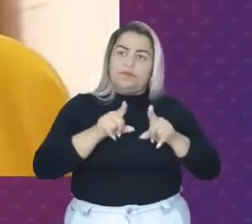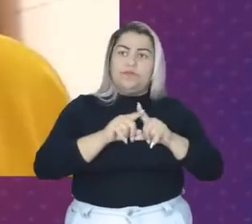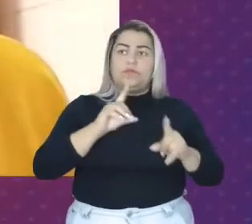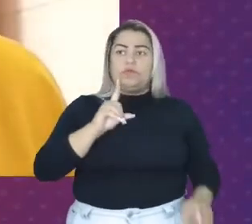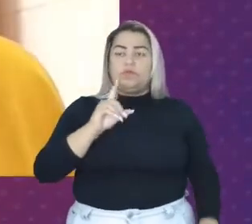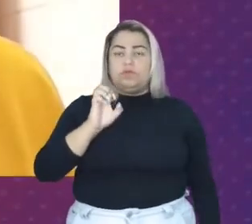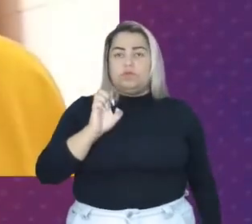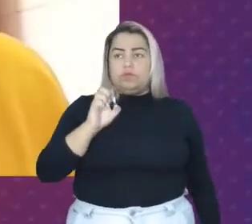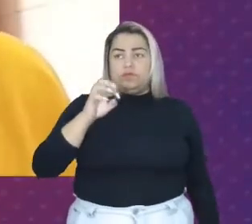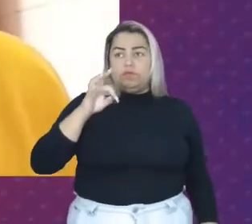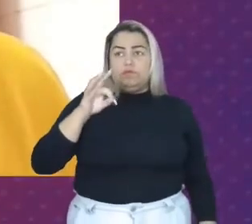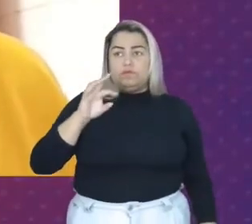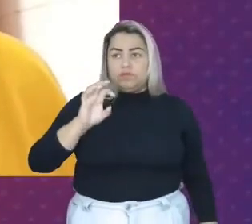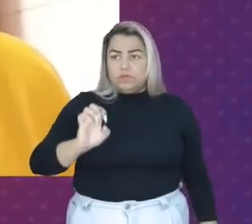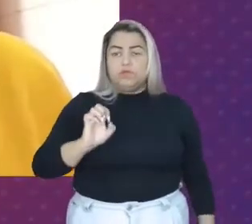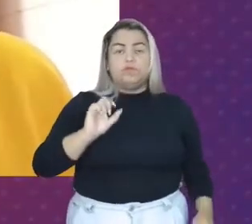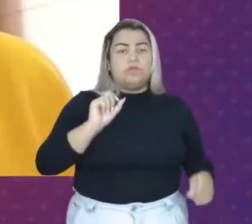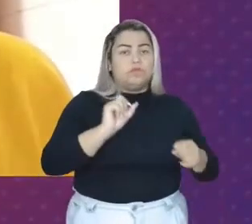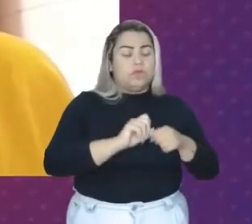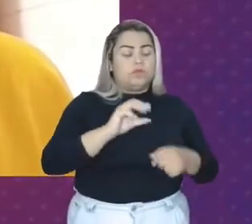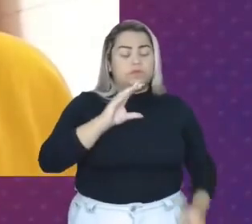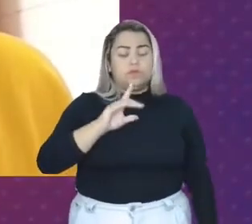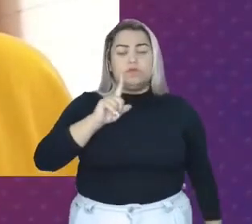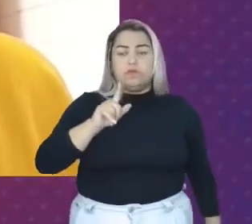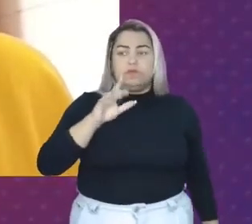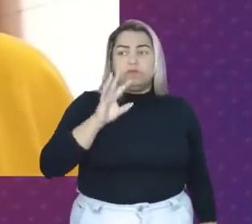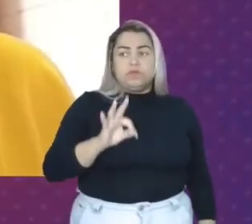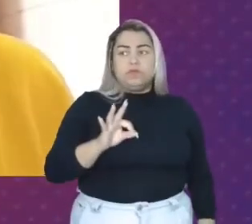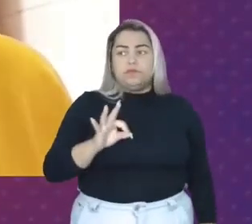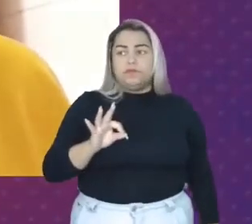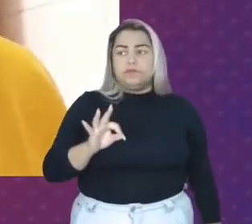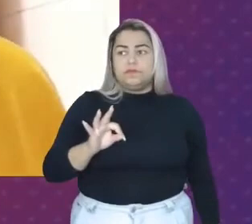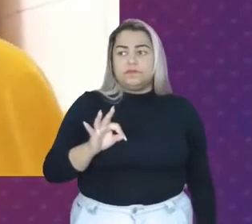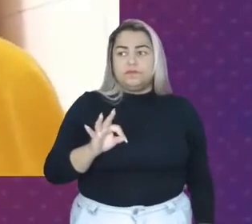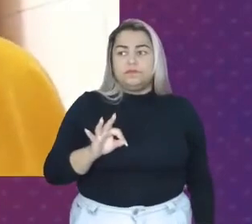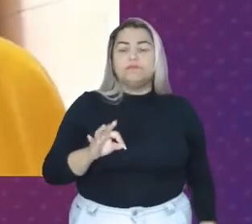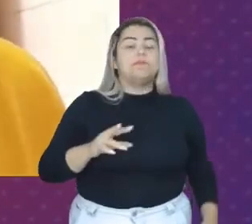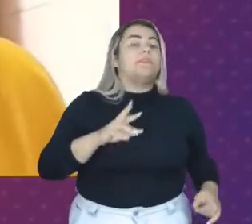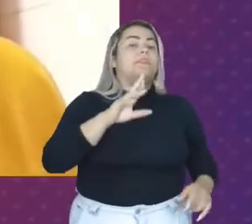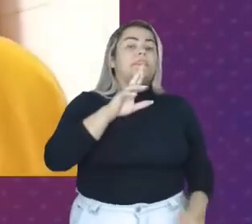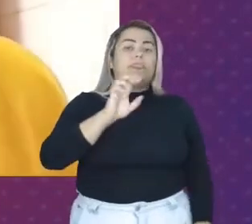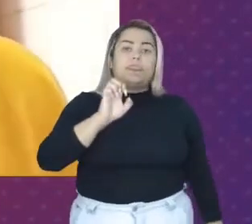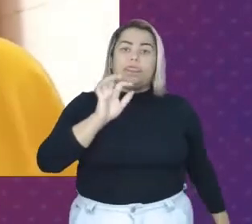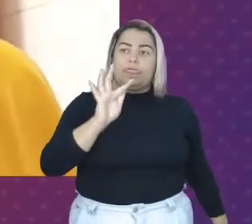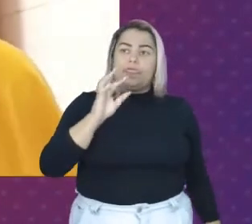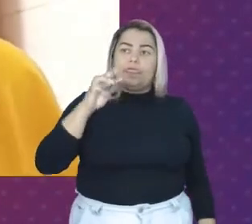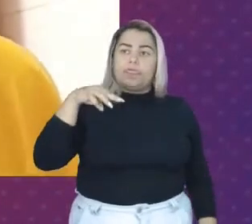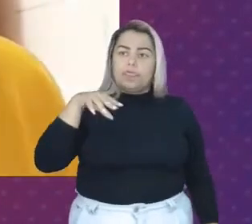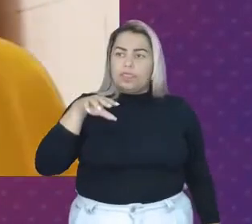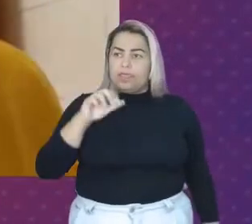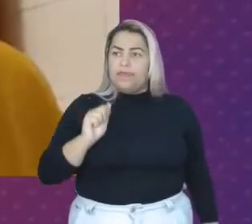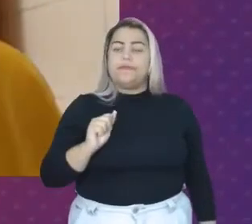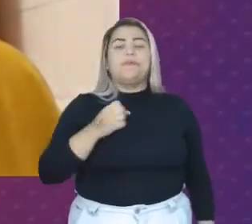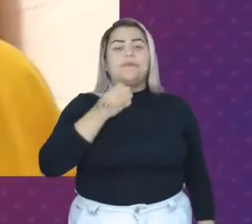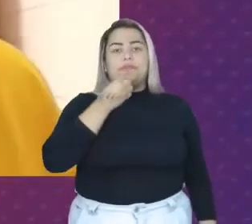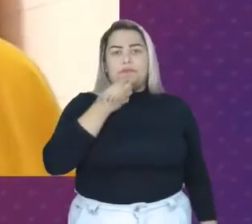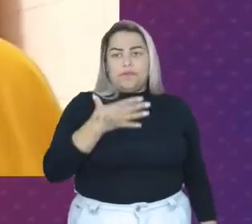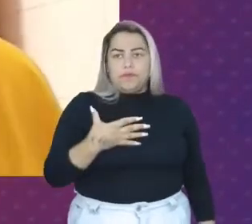que foram feitos, né? A CLT não, a reforma trabalhista, ela foi muito